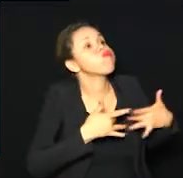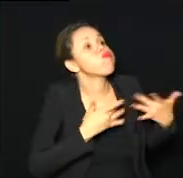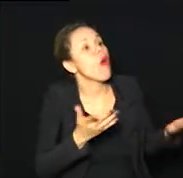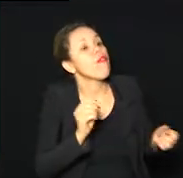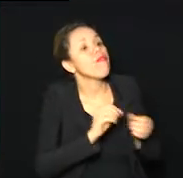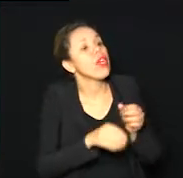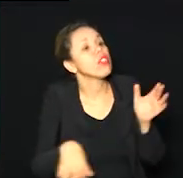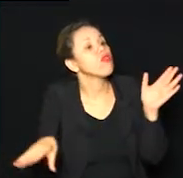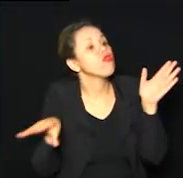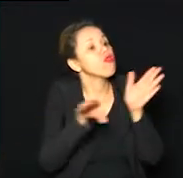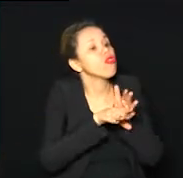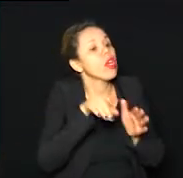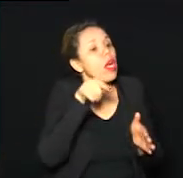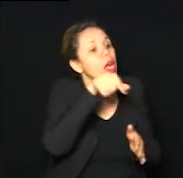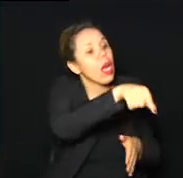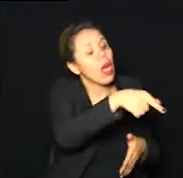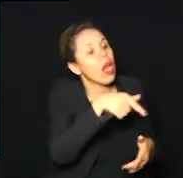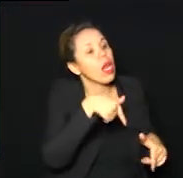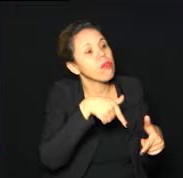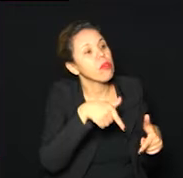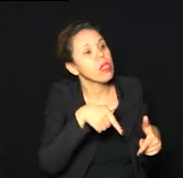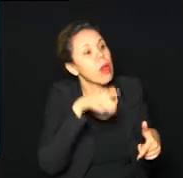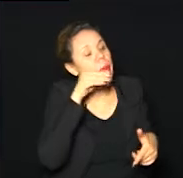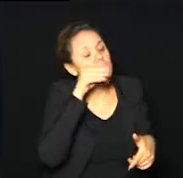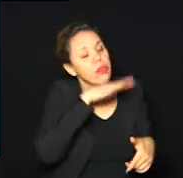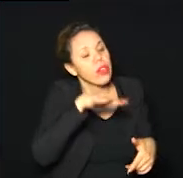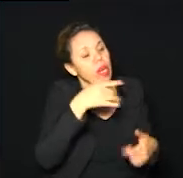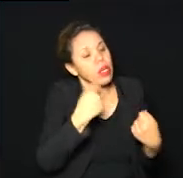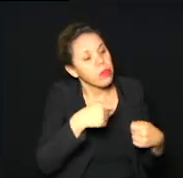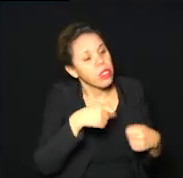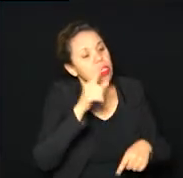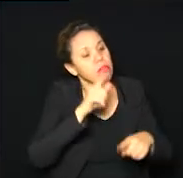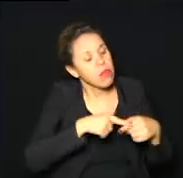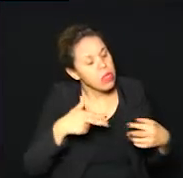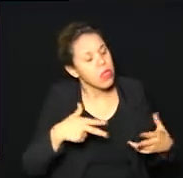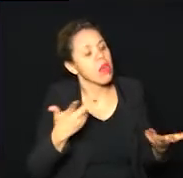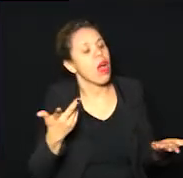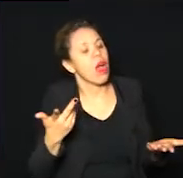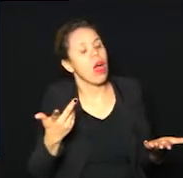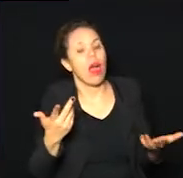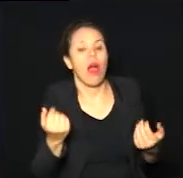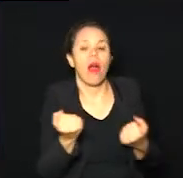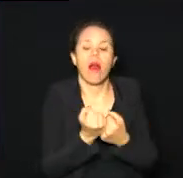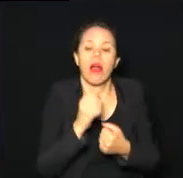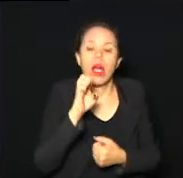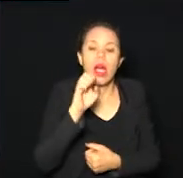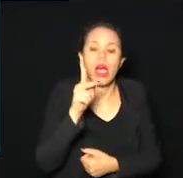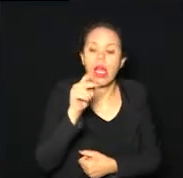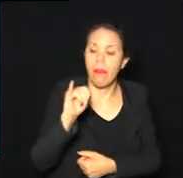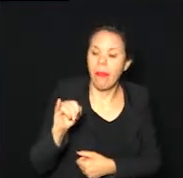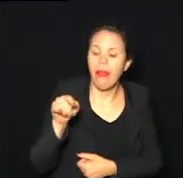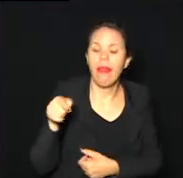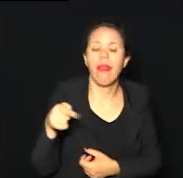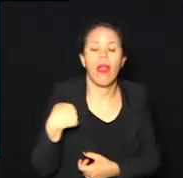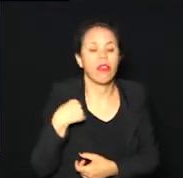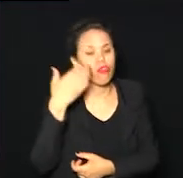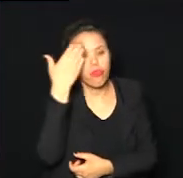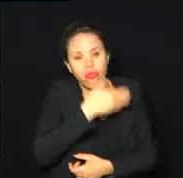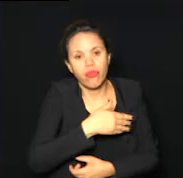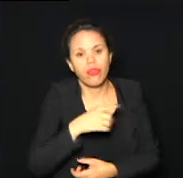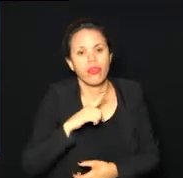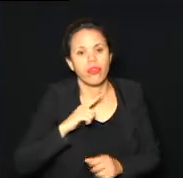hospital chegar na ponta do processo. São aqueles trabalhadores que precisam de materiais, que precisam do EPI, né? Nós não vemos